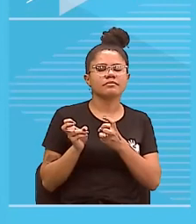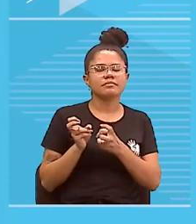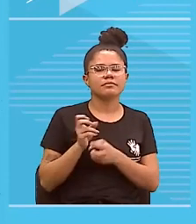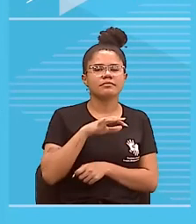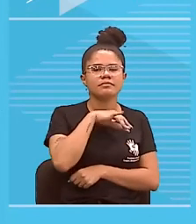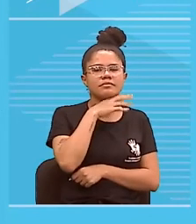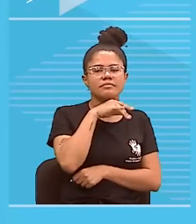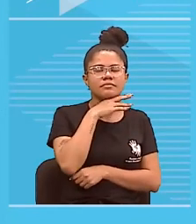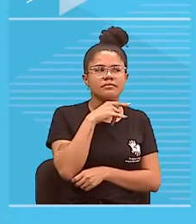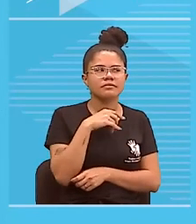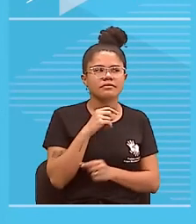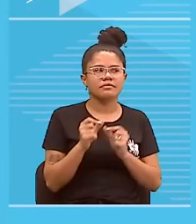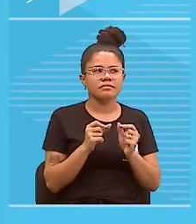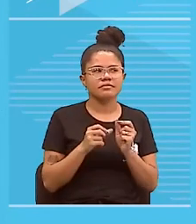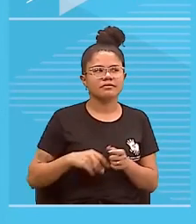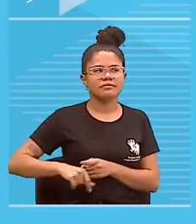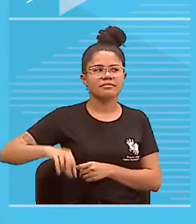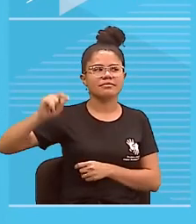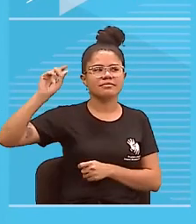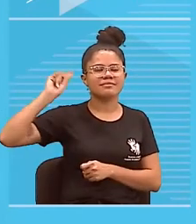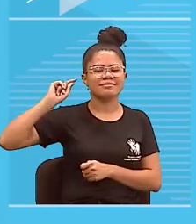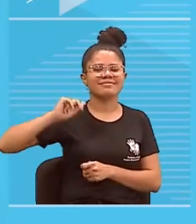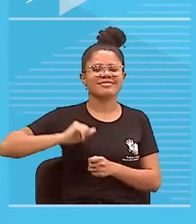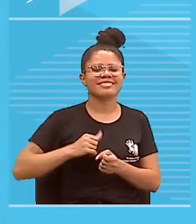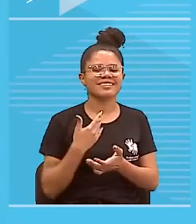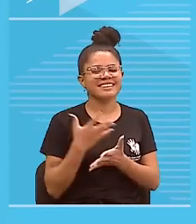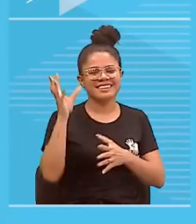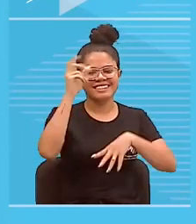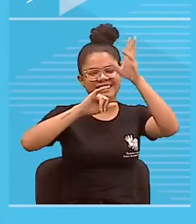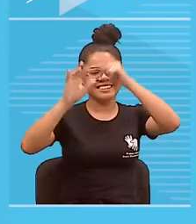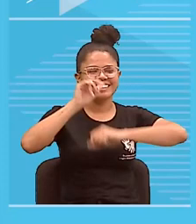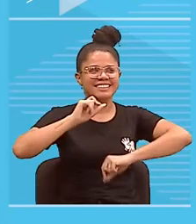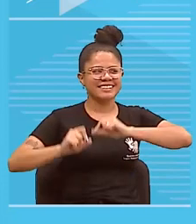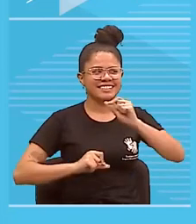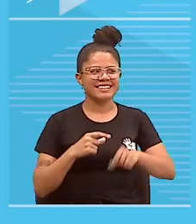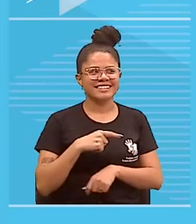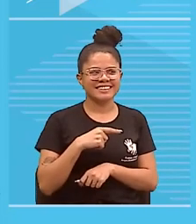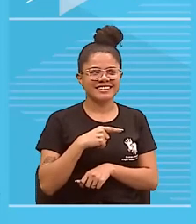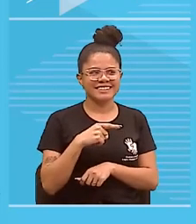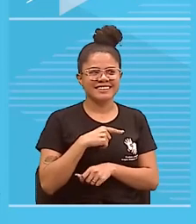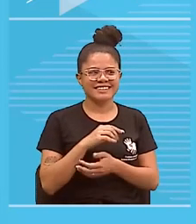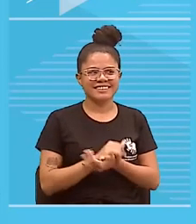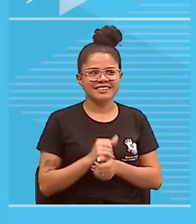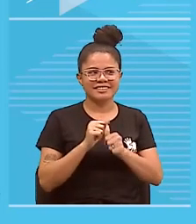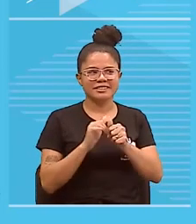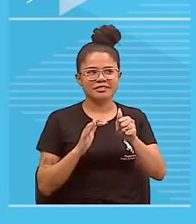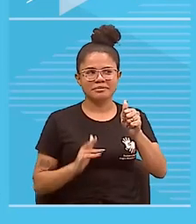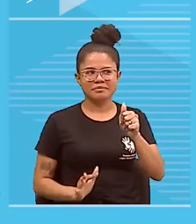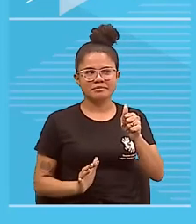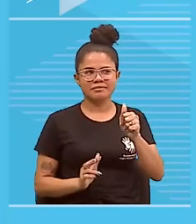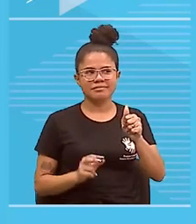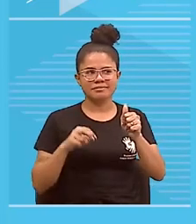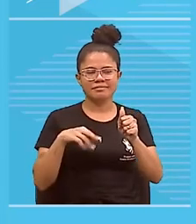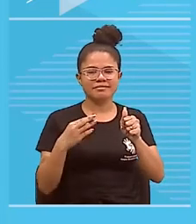era pela presença na minha então onde eu aprendi o que ele que tem ácido nucleico não é